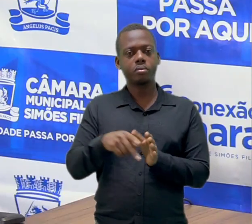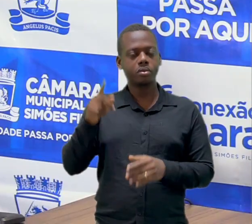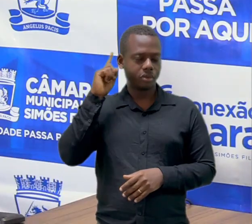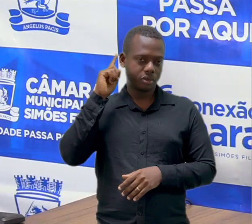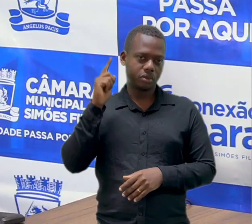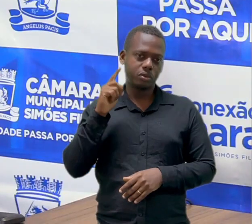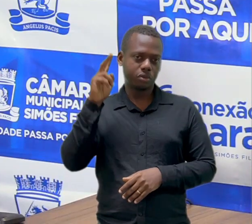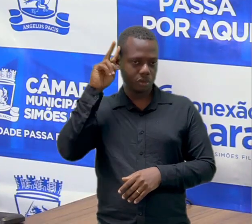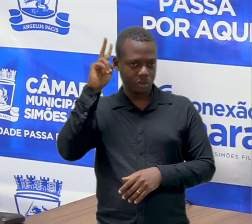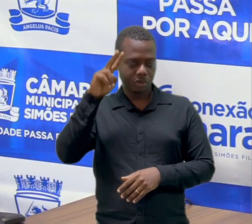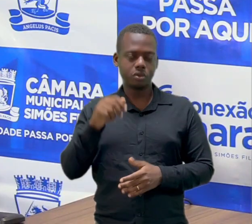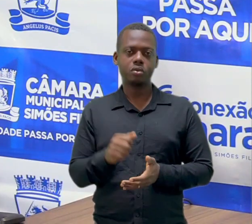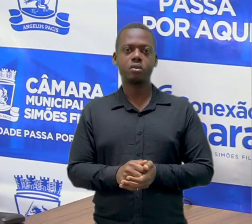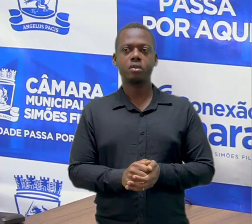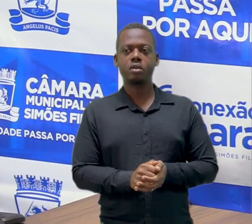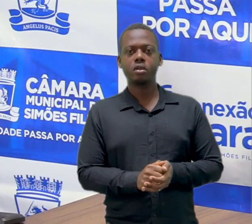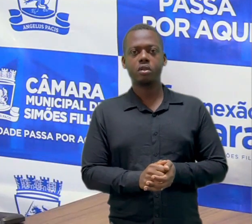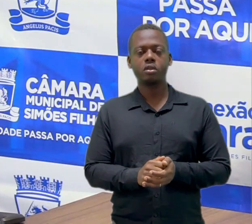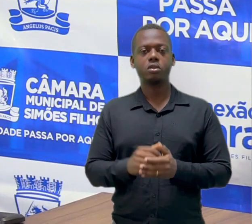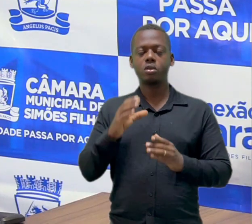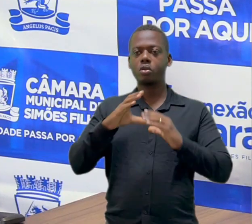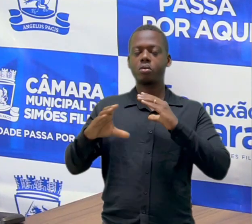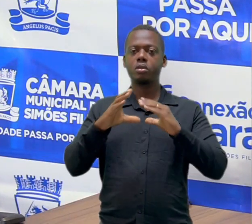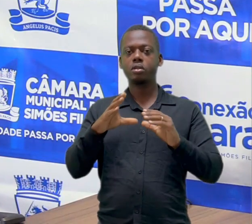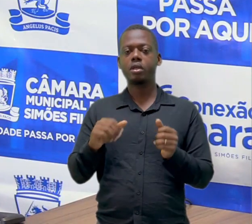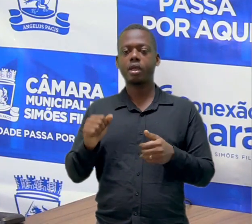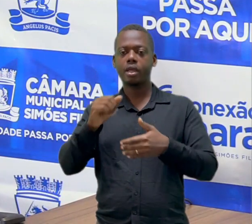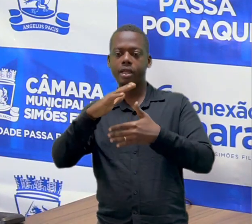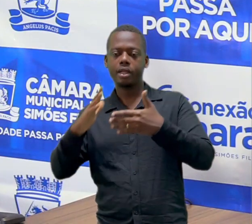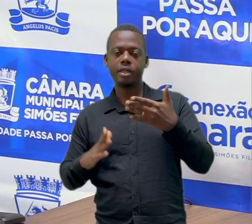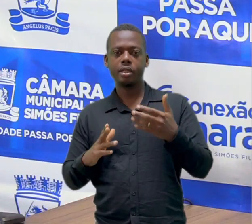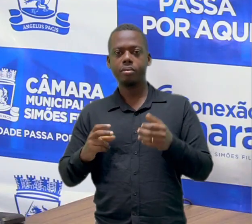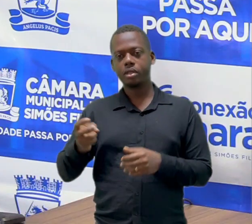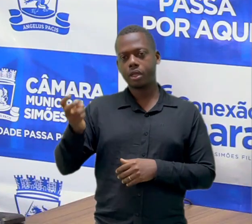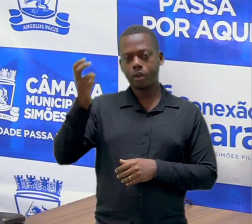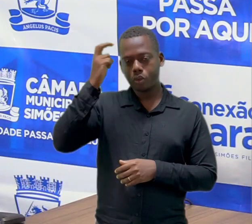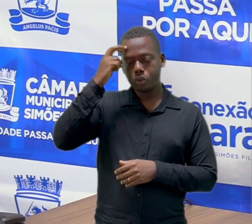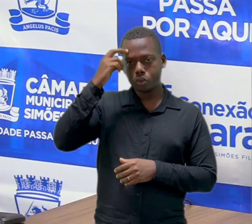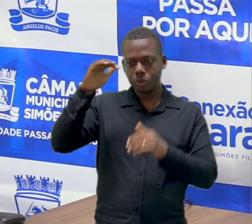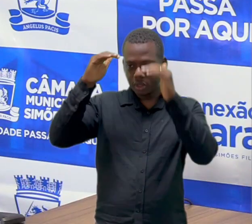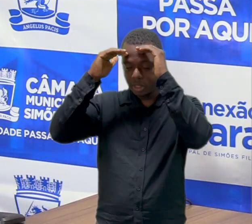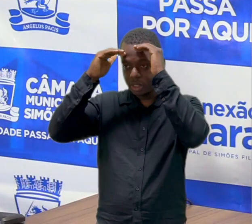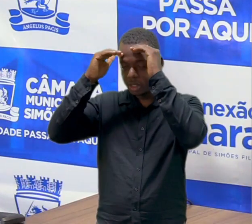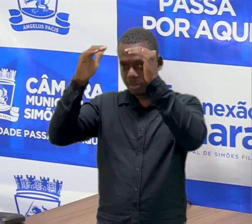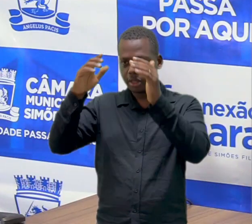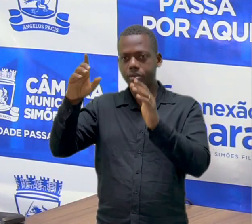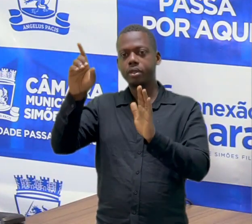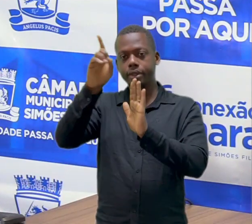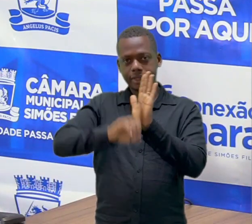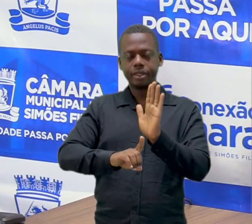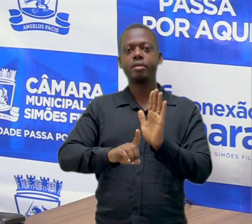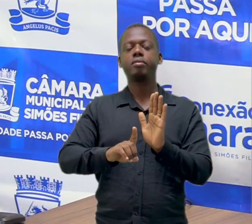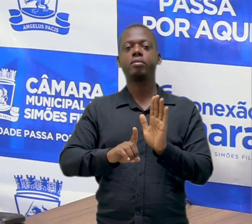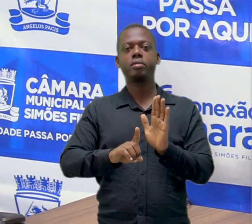essa reflexão que Sim. Libras, ela não é só comunicação. A Libras, ela é cultura, ela é respeito, e mais do que tudo, ela é direito,